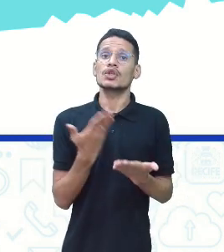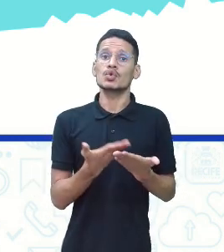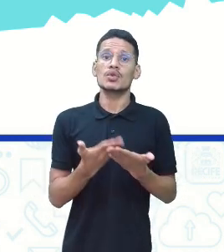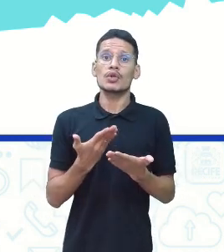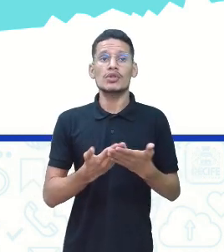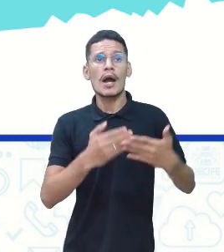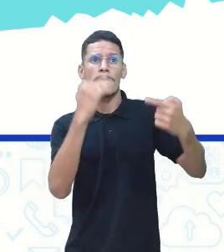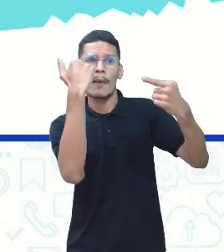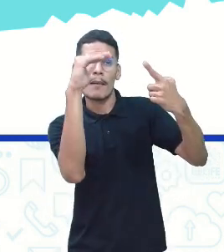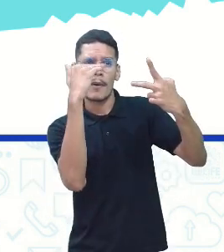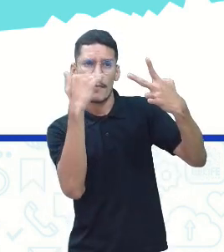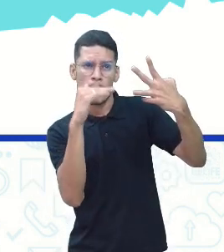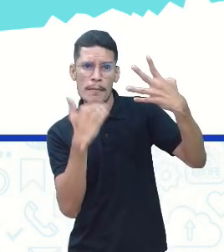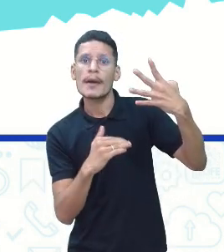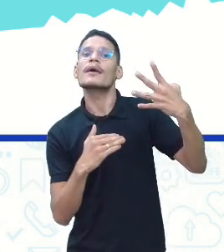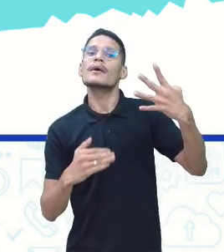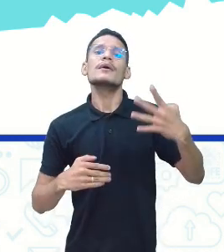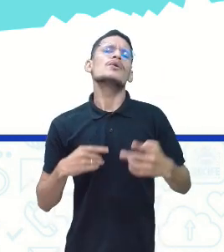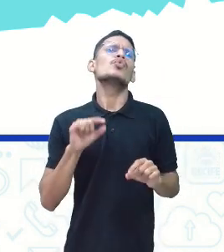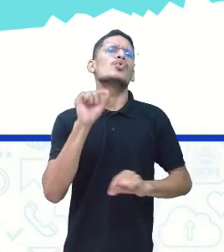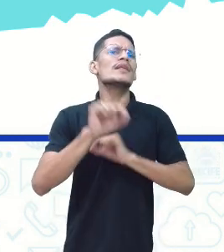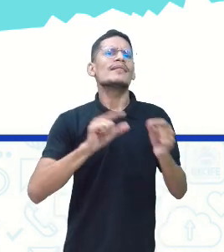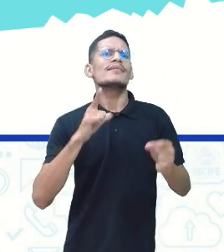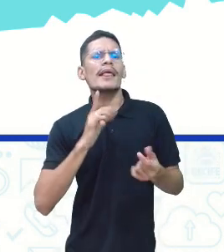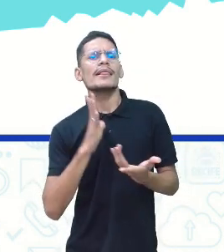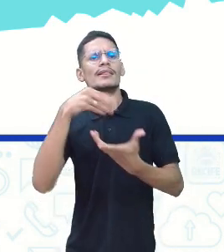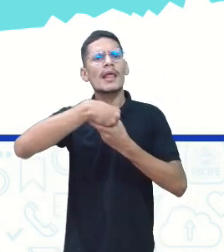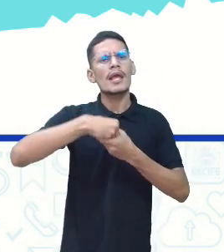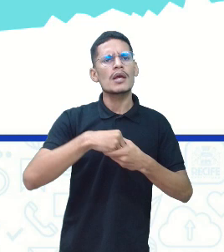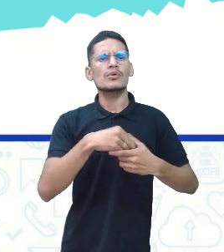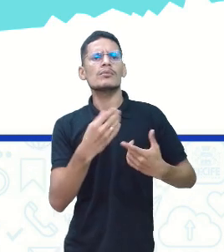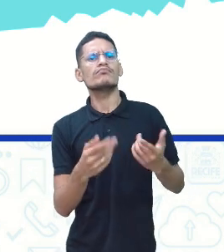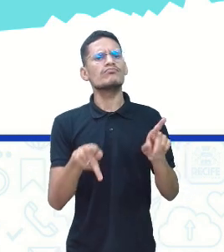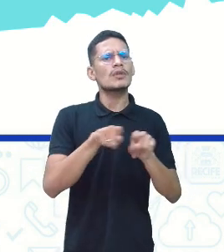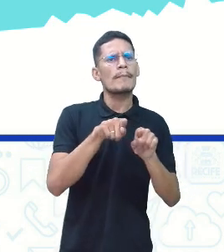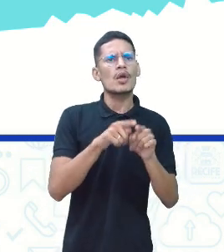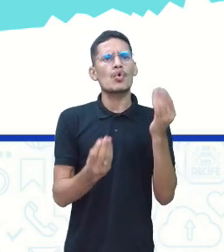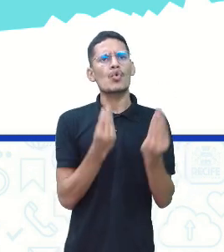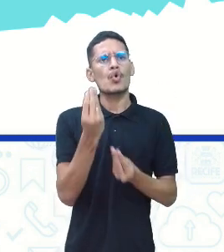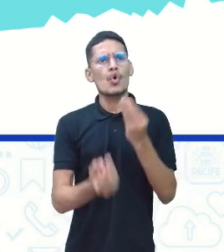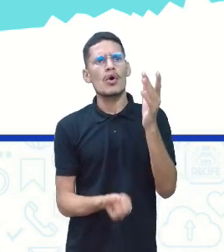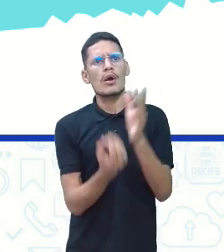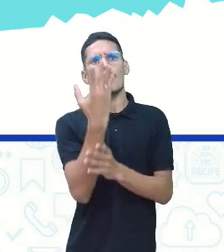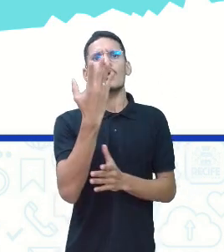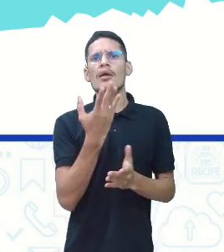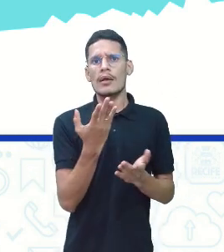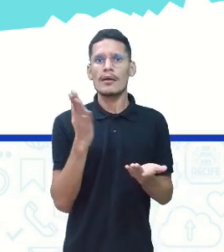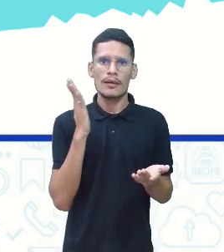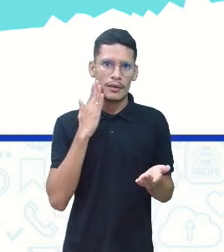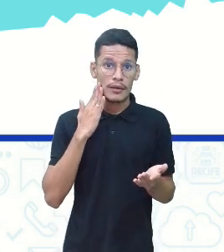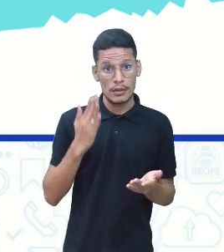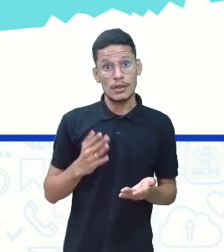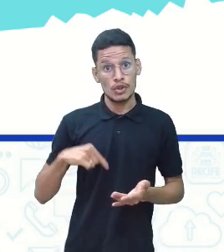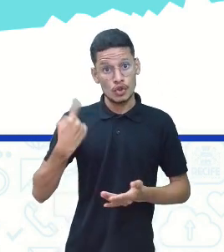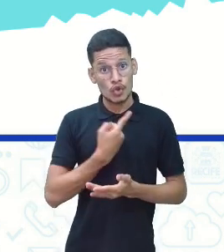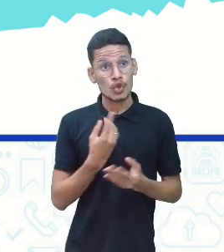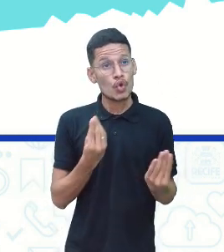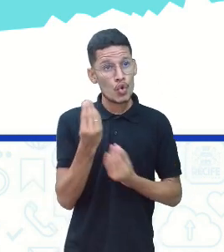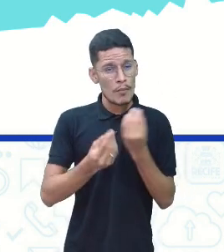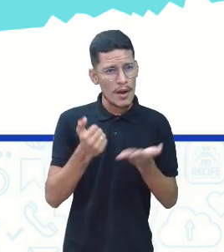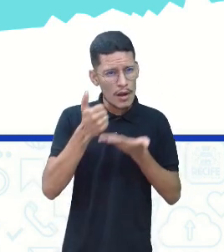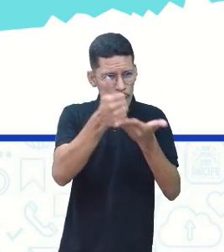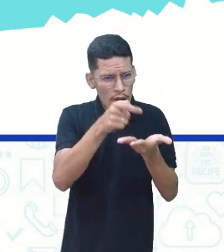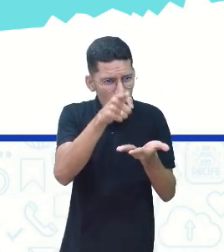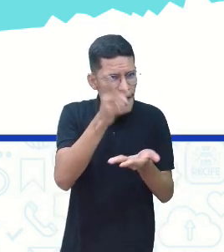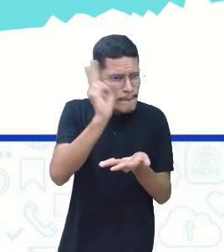essas particularidades. O que é que ele tem, o que é que ele compõe, como é que ele se formou, como é que a gente vai poder ajudar a